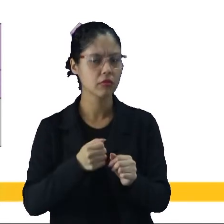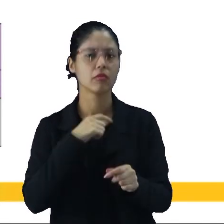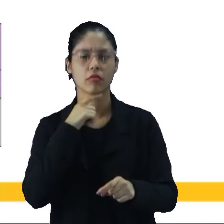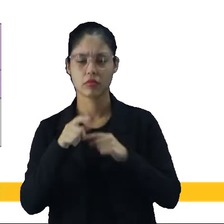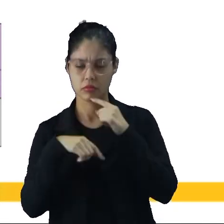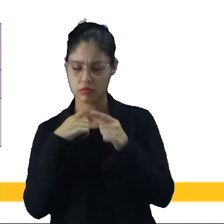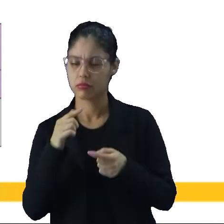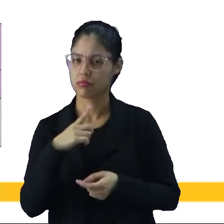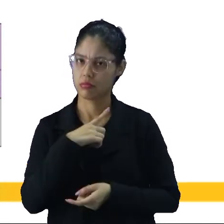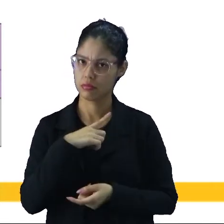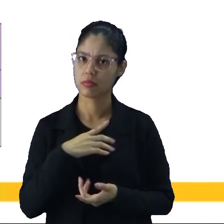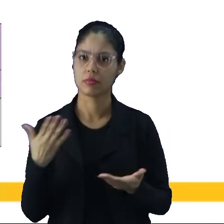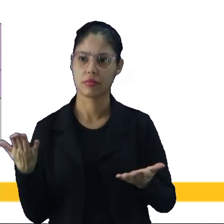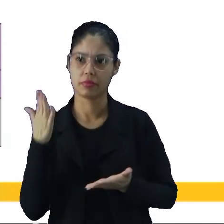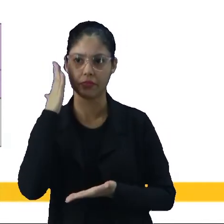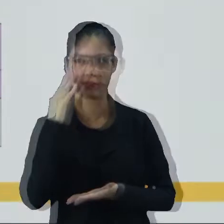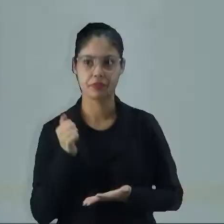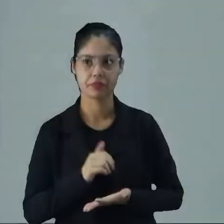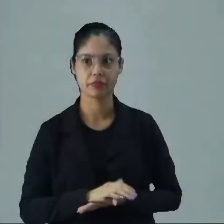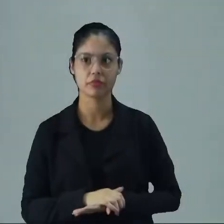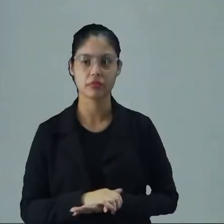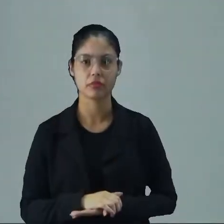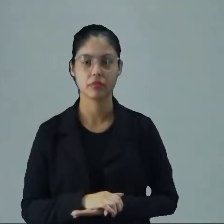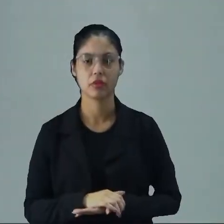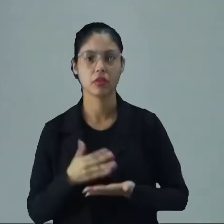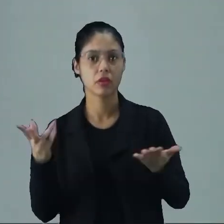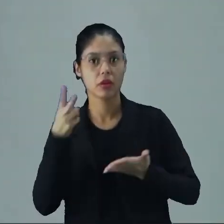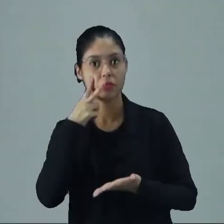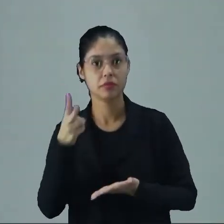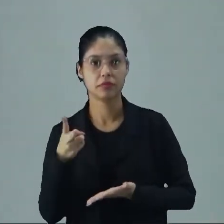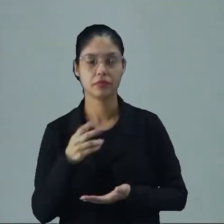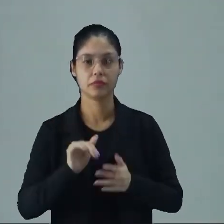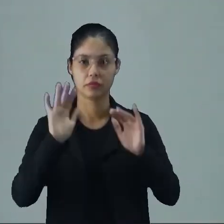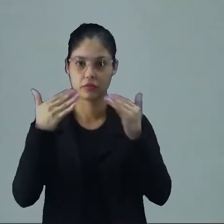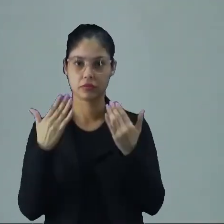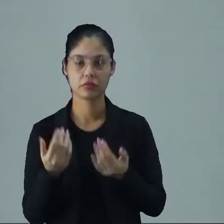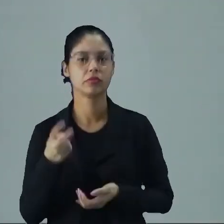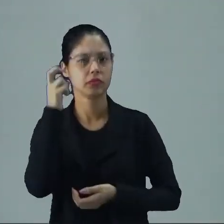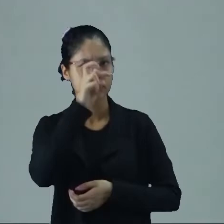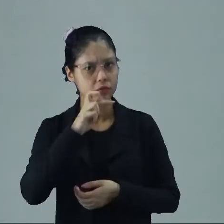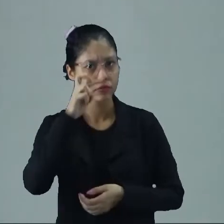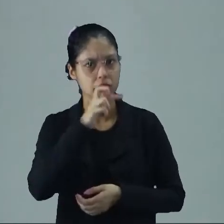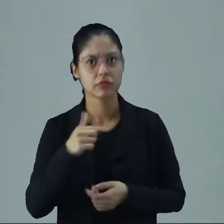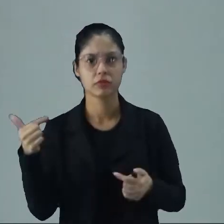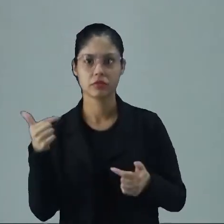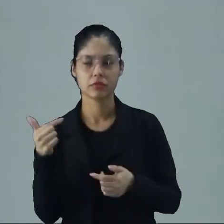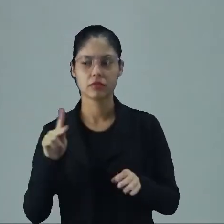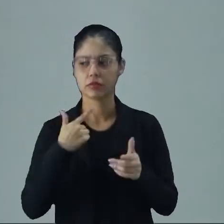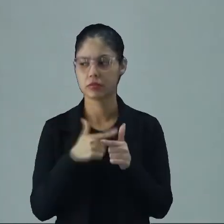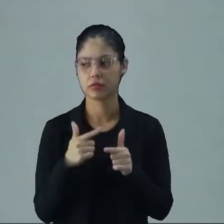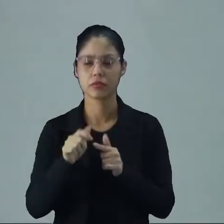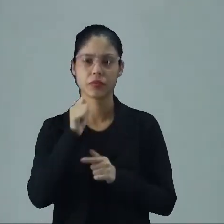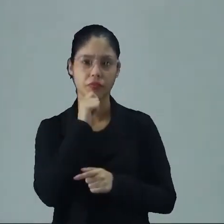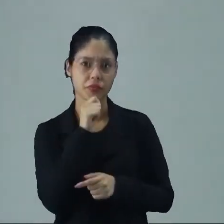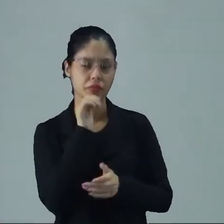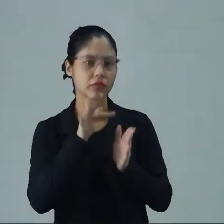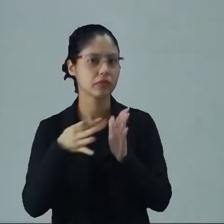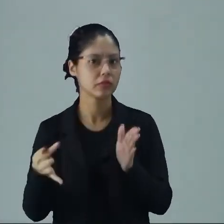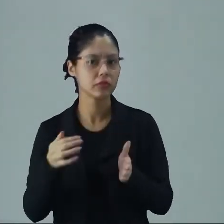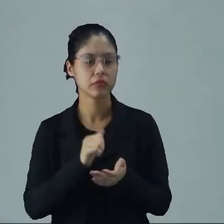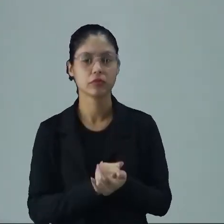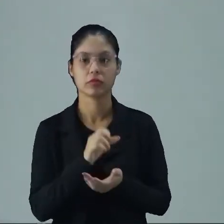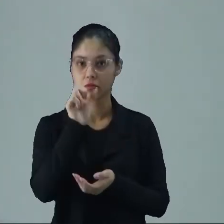você queira ter essa noção. Ok? Vem aqui comigo, então. Vamos analisar uma seguinte situação.